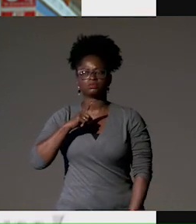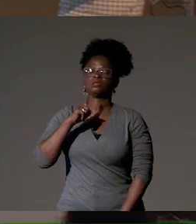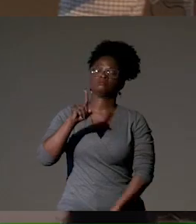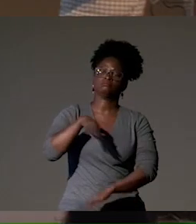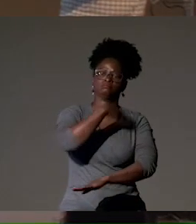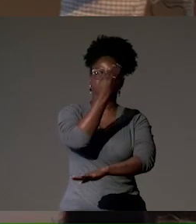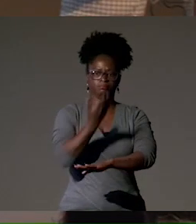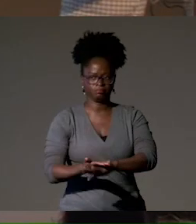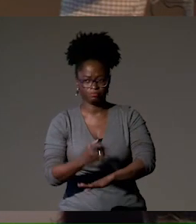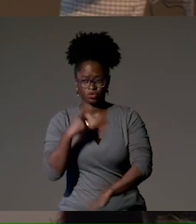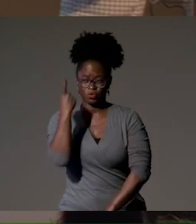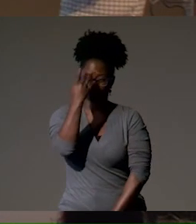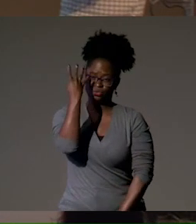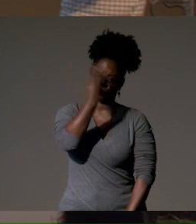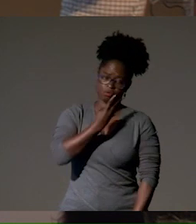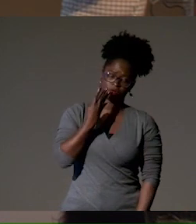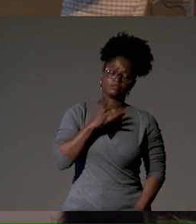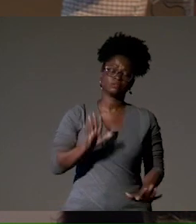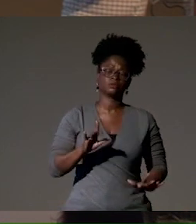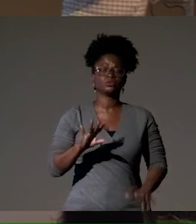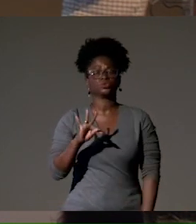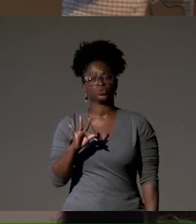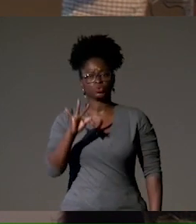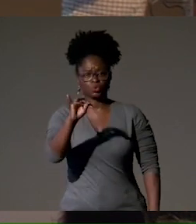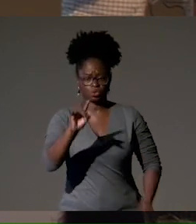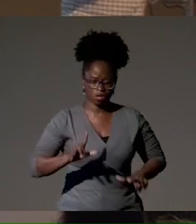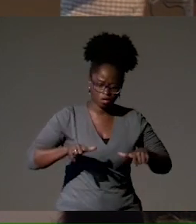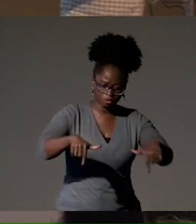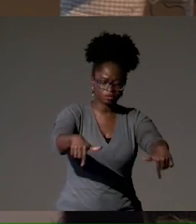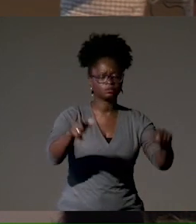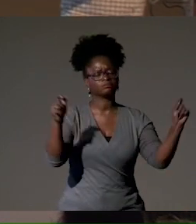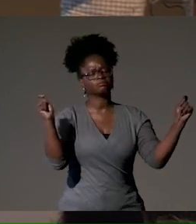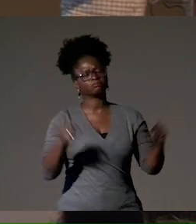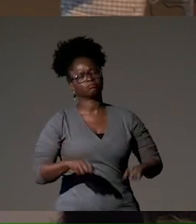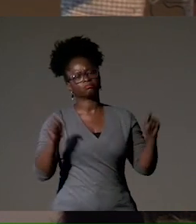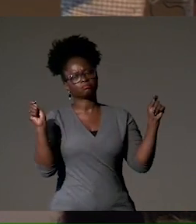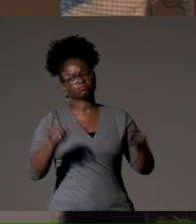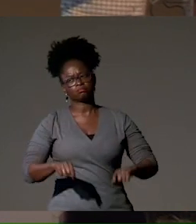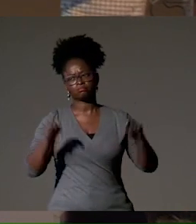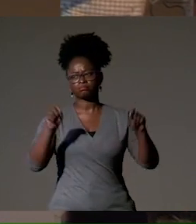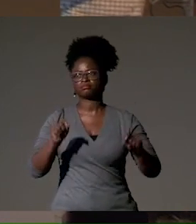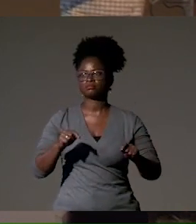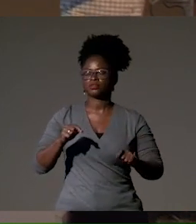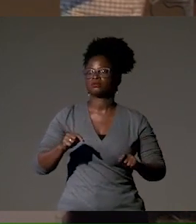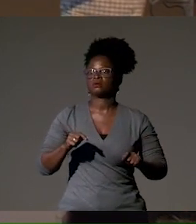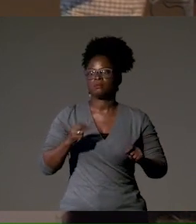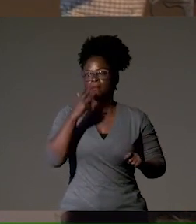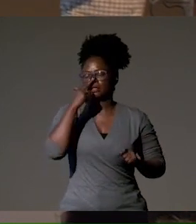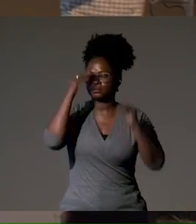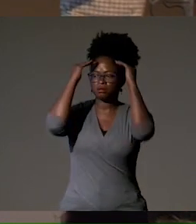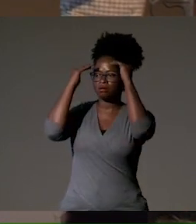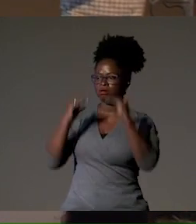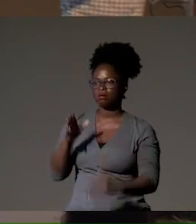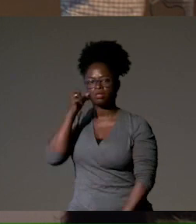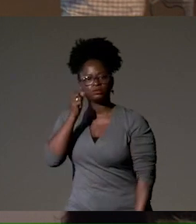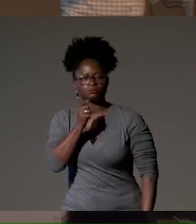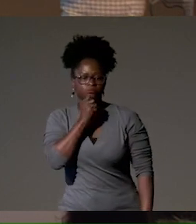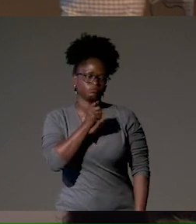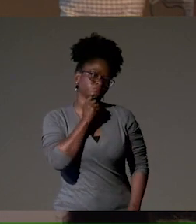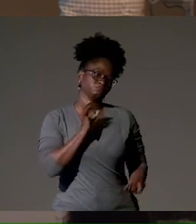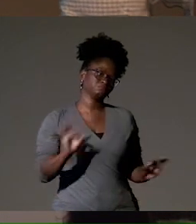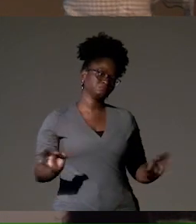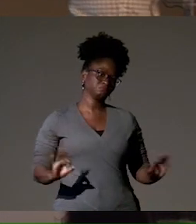horas. Então, toda essa dinâmica vai dando para a gente um funcionamento sem respeitar a questão do